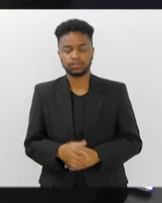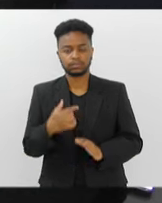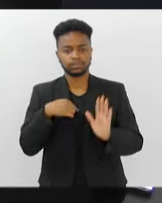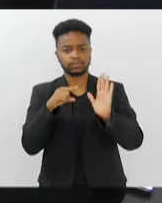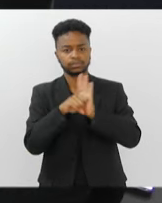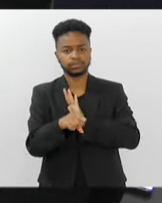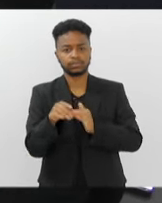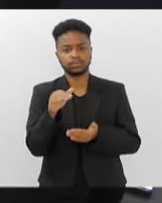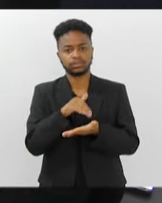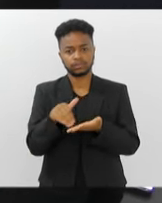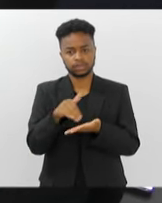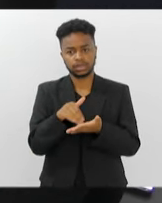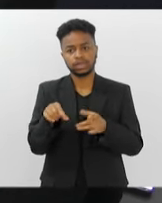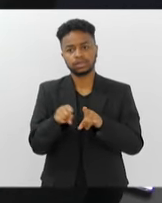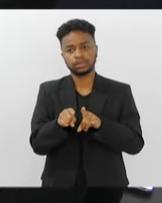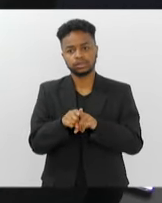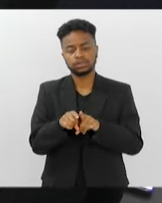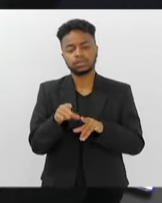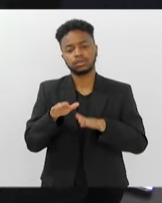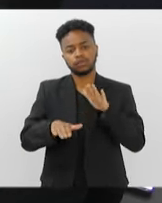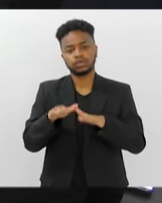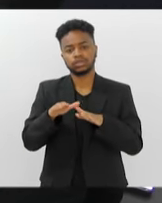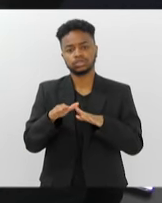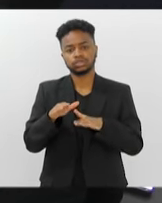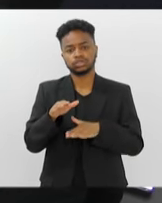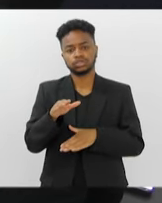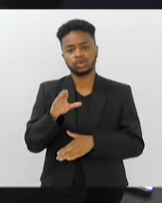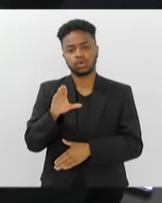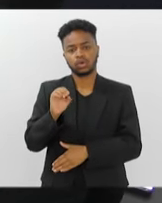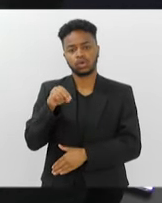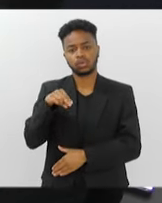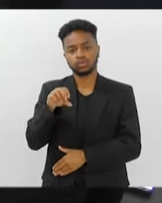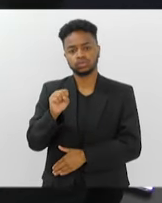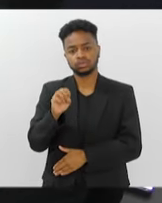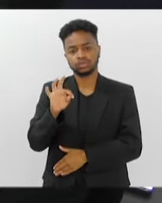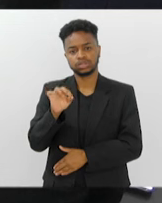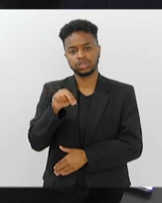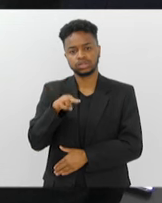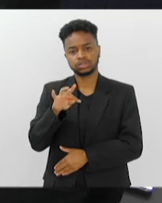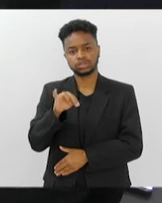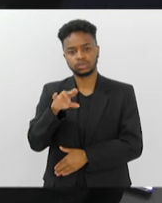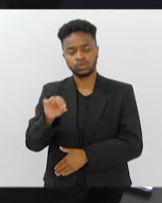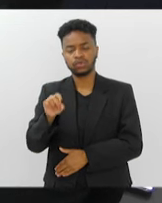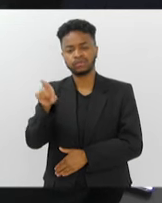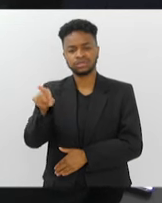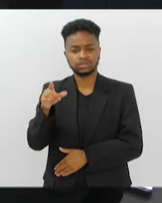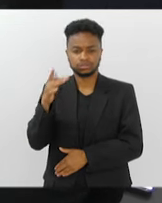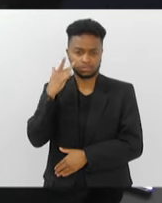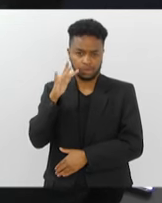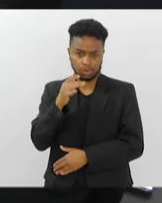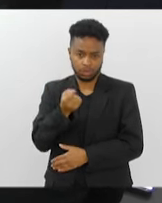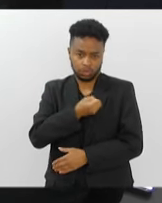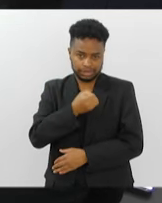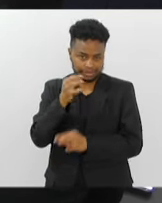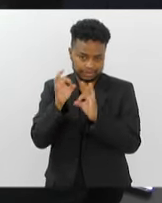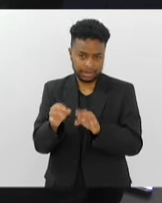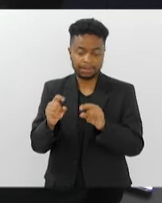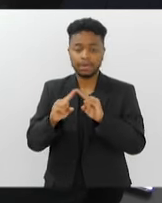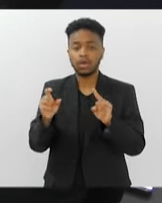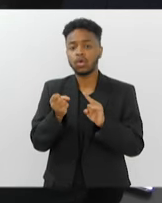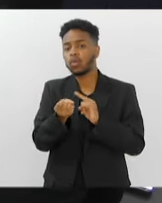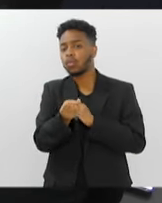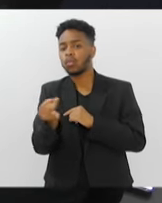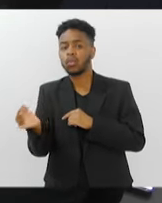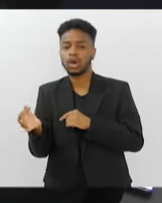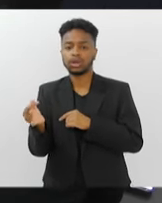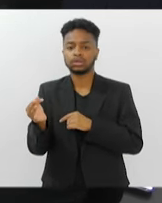ao secretário talvez ao coronel Constantino também se tem ideia ainda que não seja o número exato mas Quantas licenças